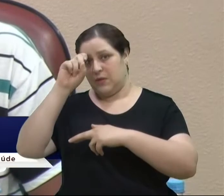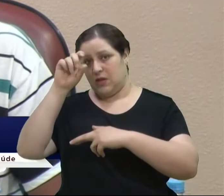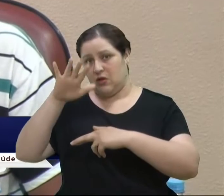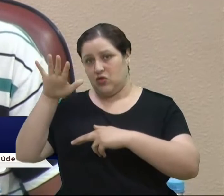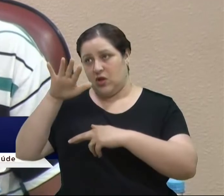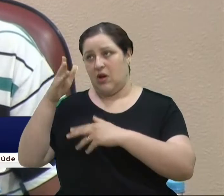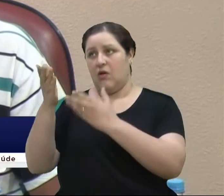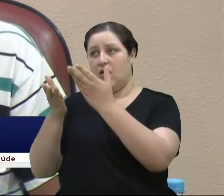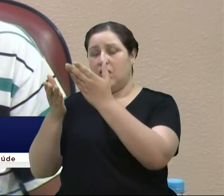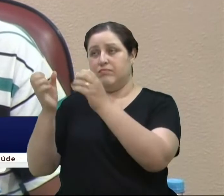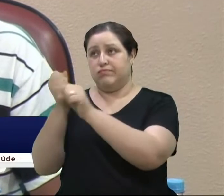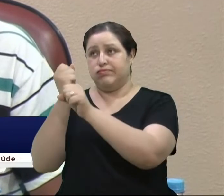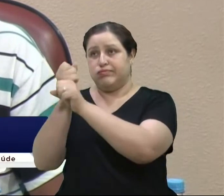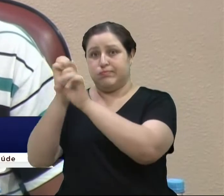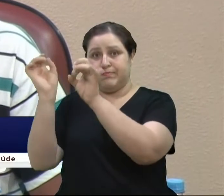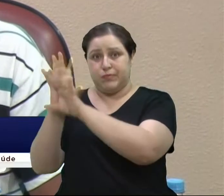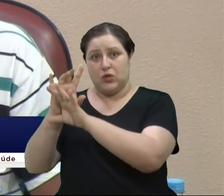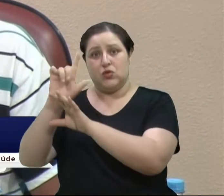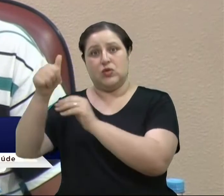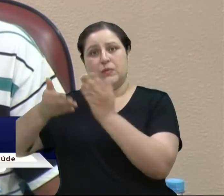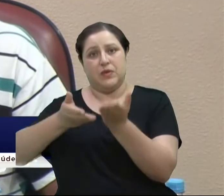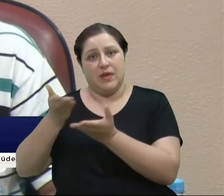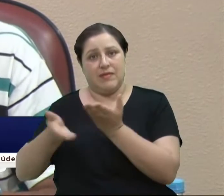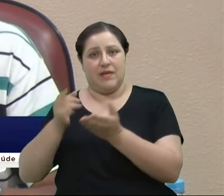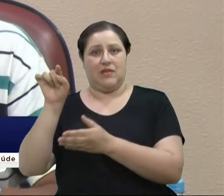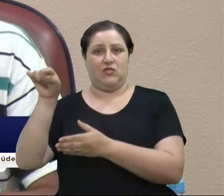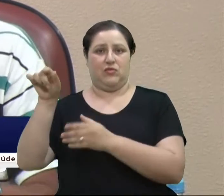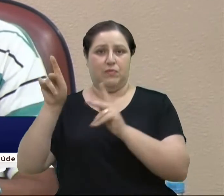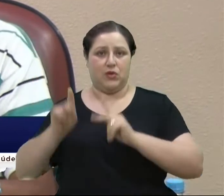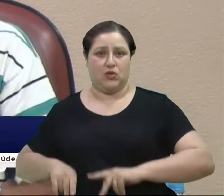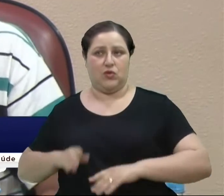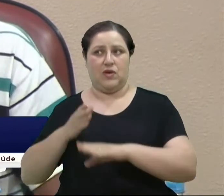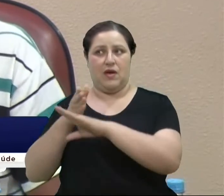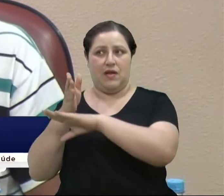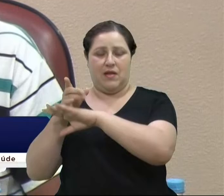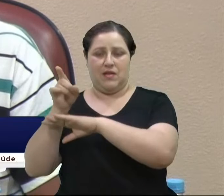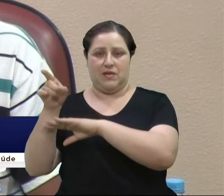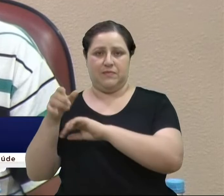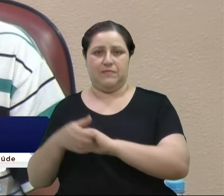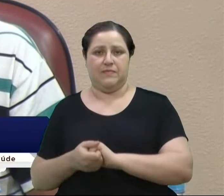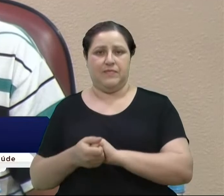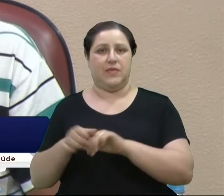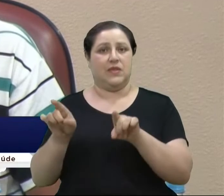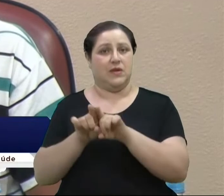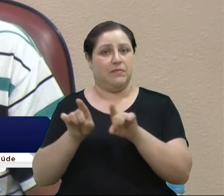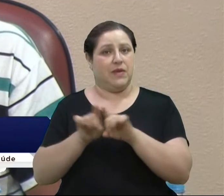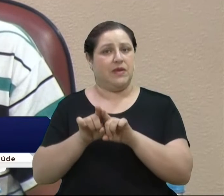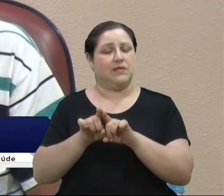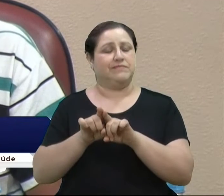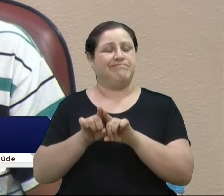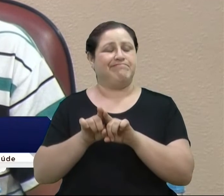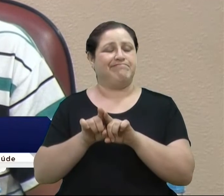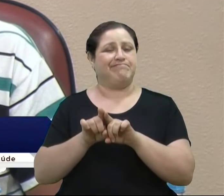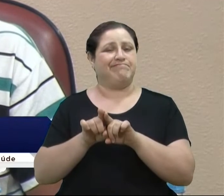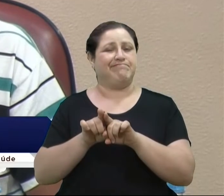daquilo. Eu acho importante a gente também se juntar, antes de pensar no município,